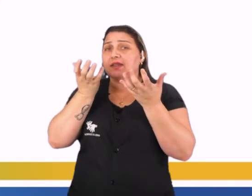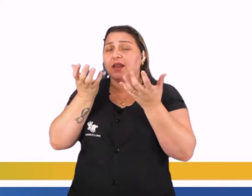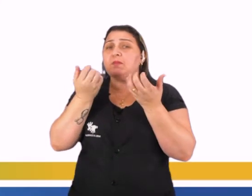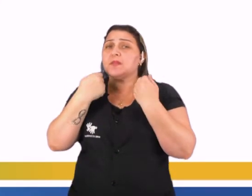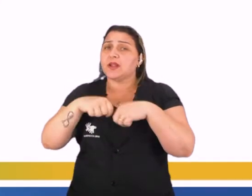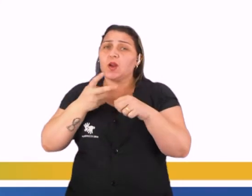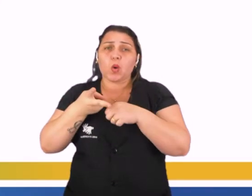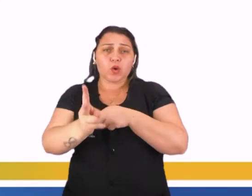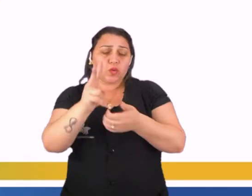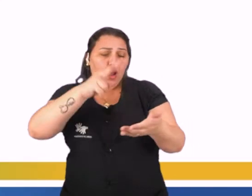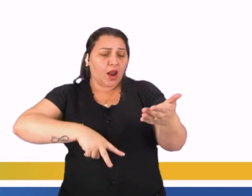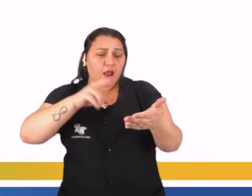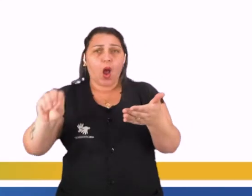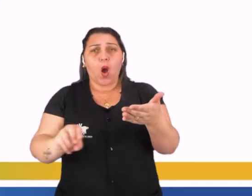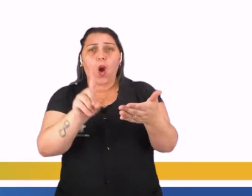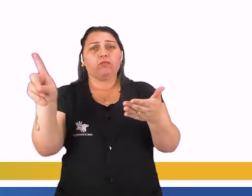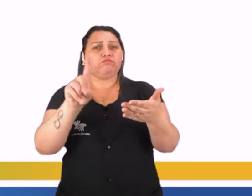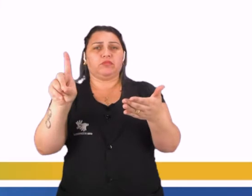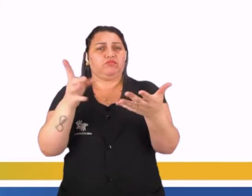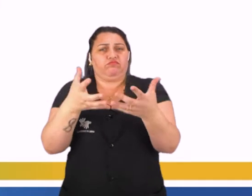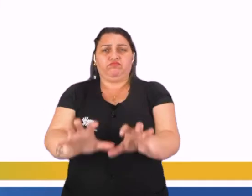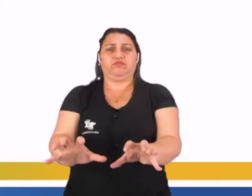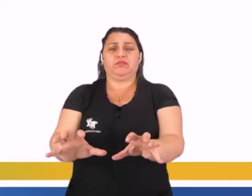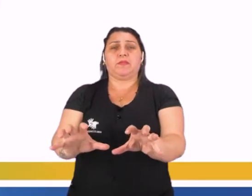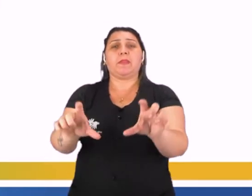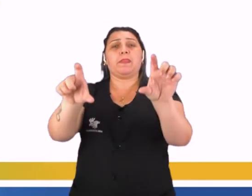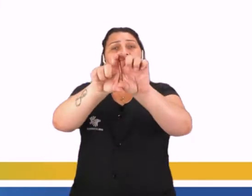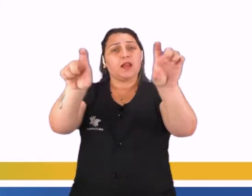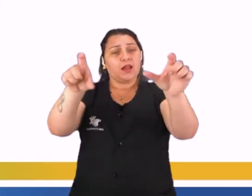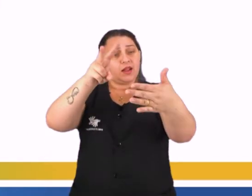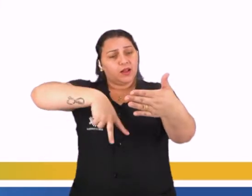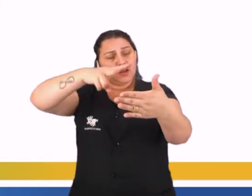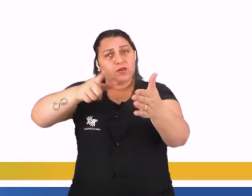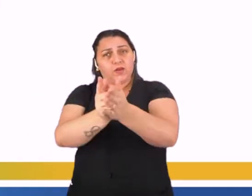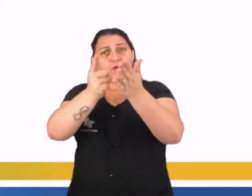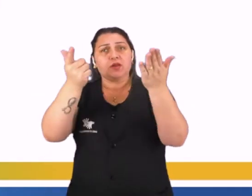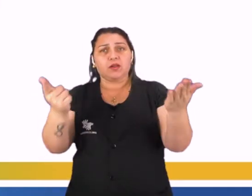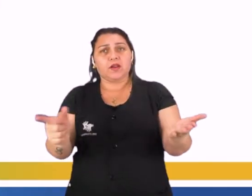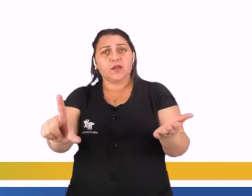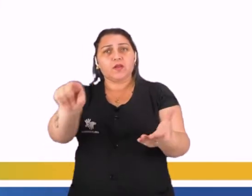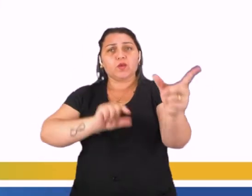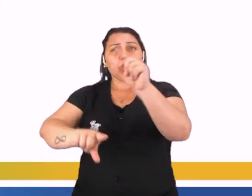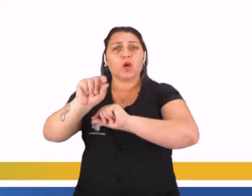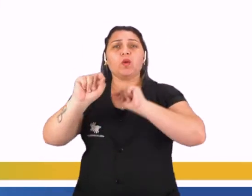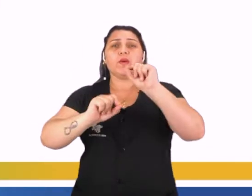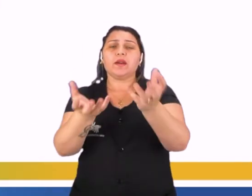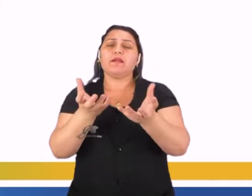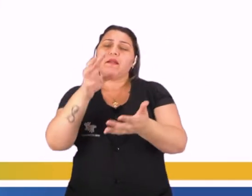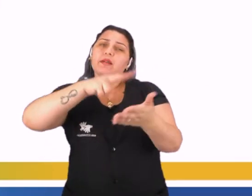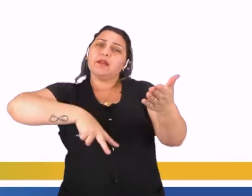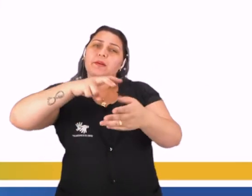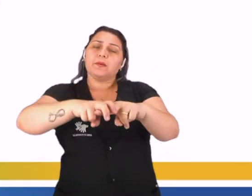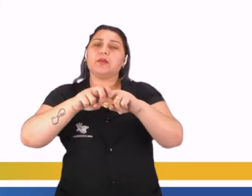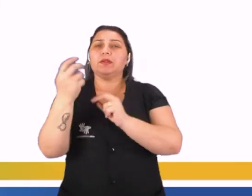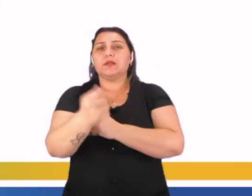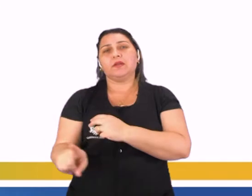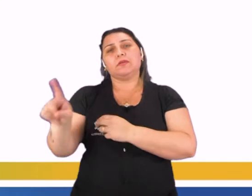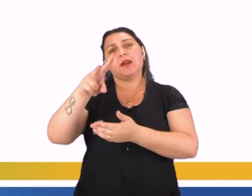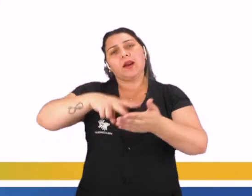Características do gênero notícia. As principais características do gênero textual notícia são: é um